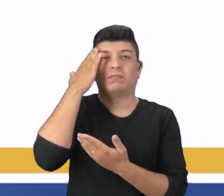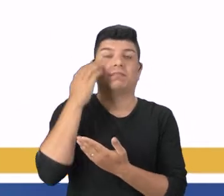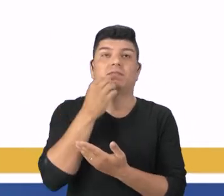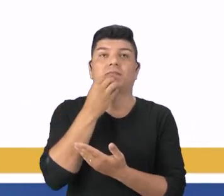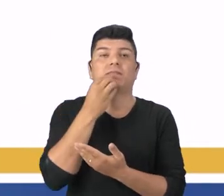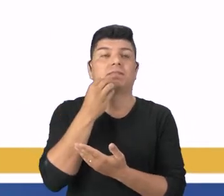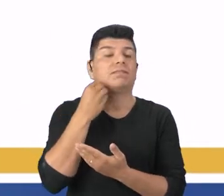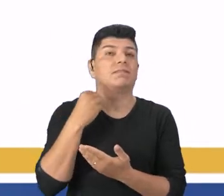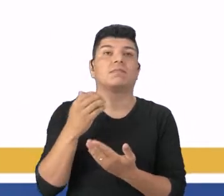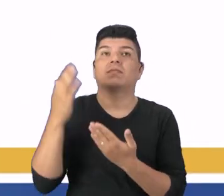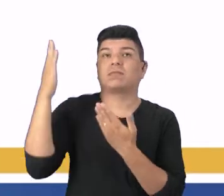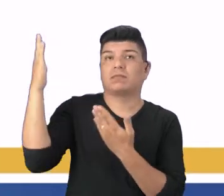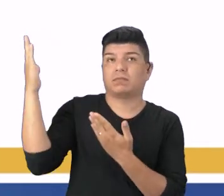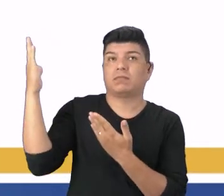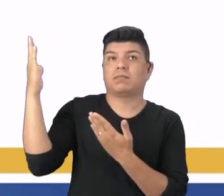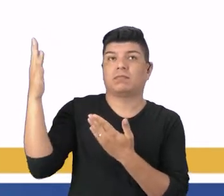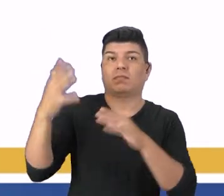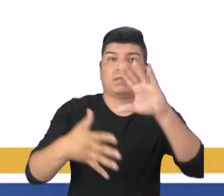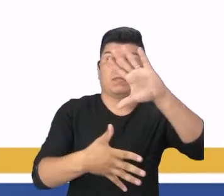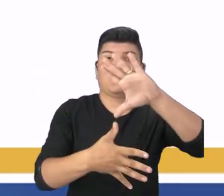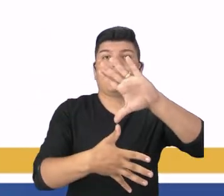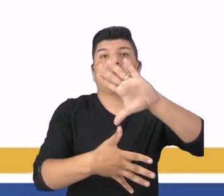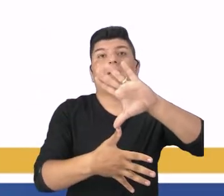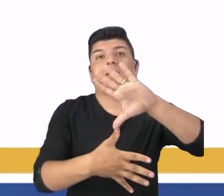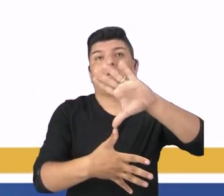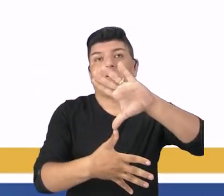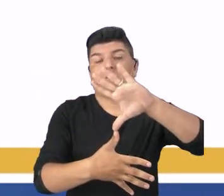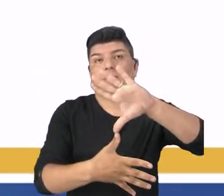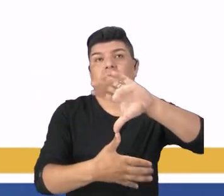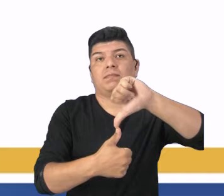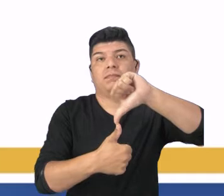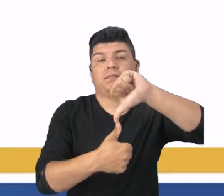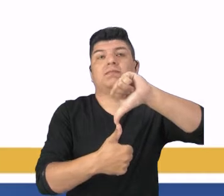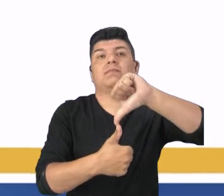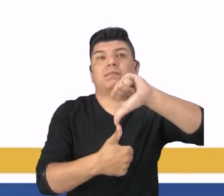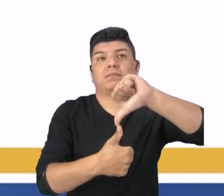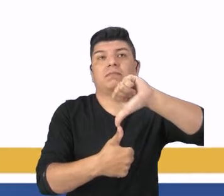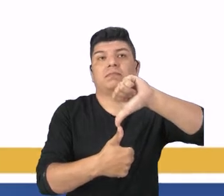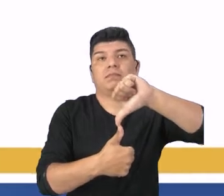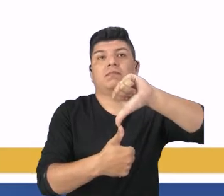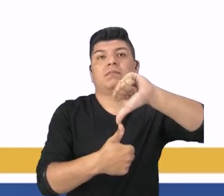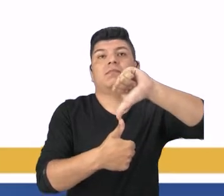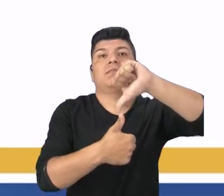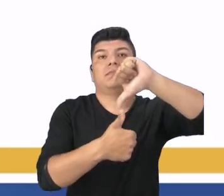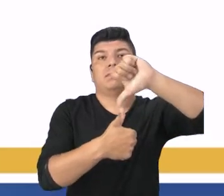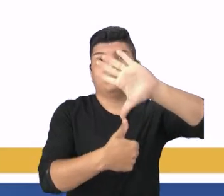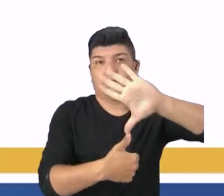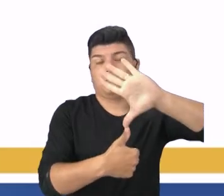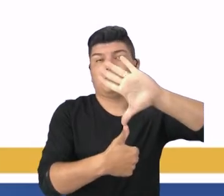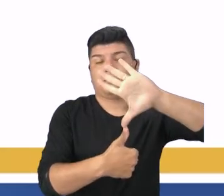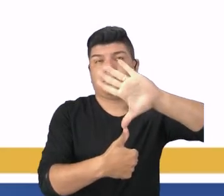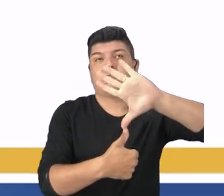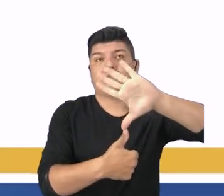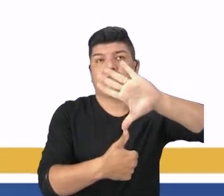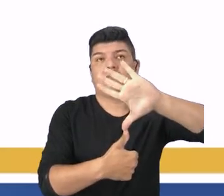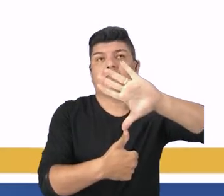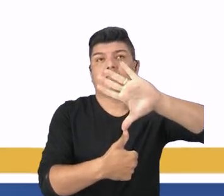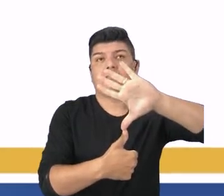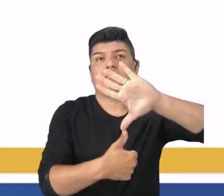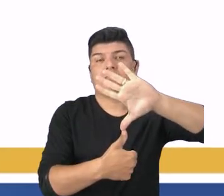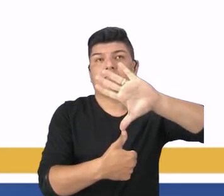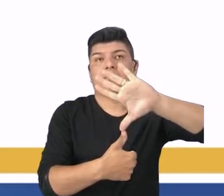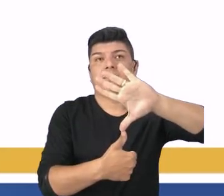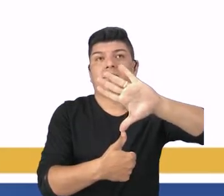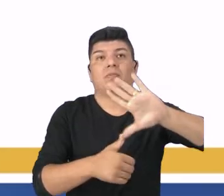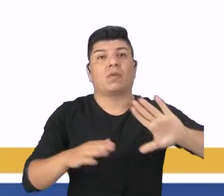alarmante. Mas quando você olha para a América Central, para a América do Sul, ela vai estar na categoria de fome